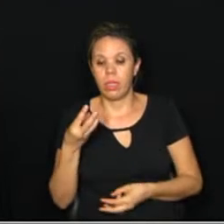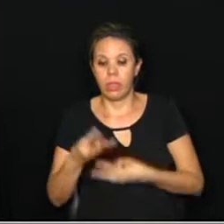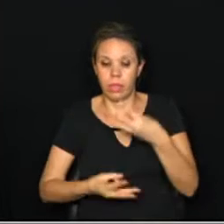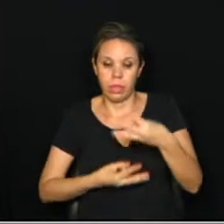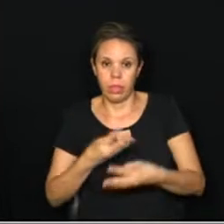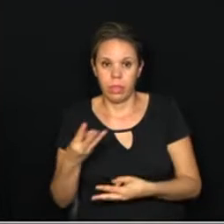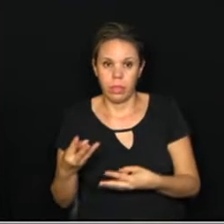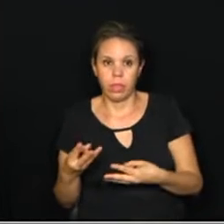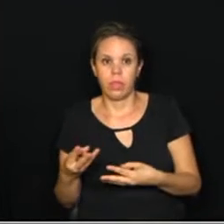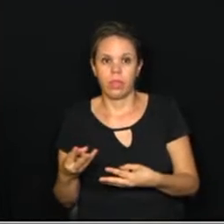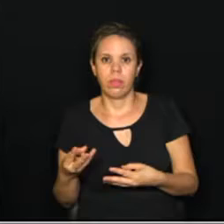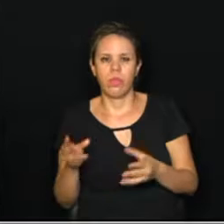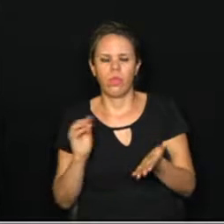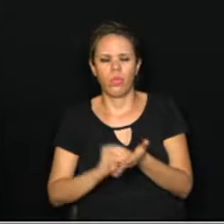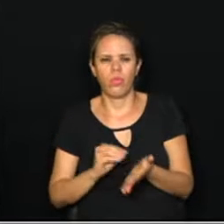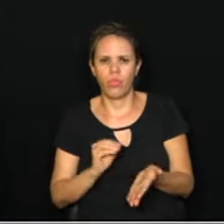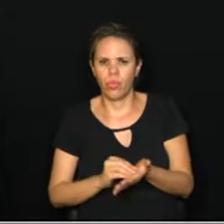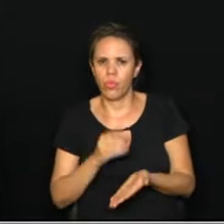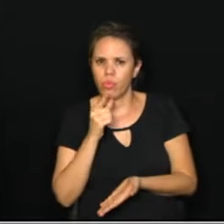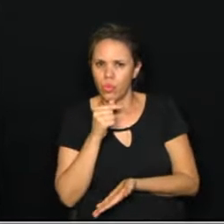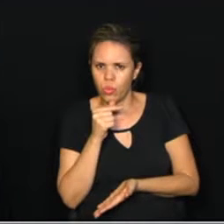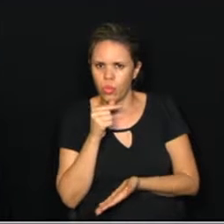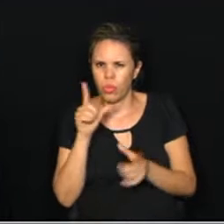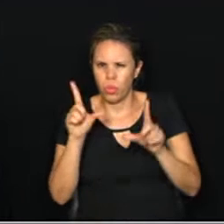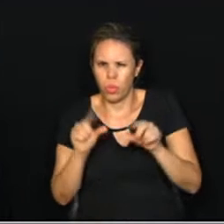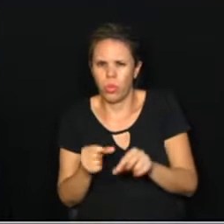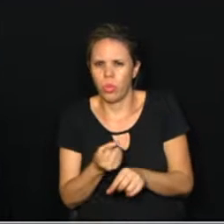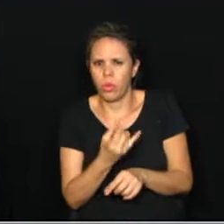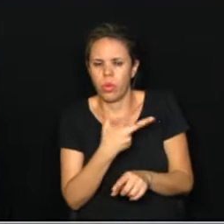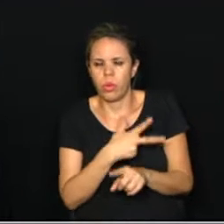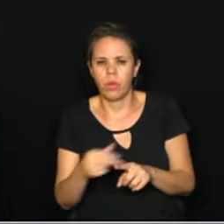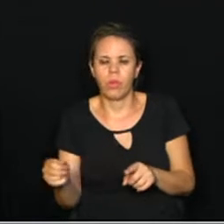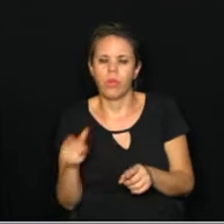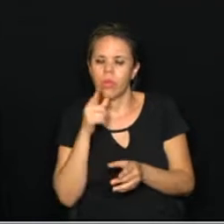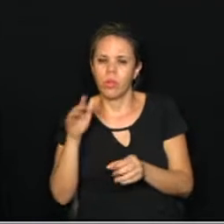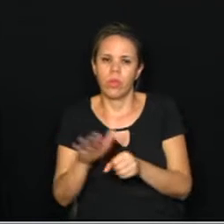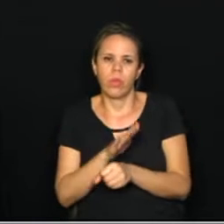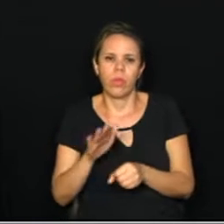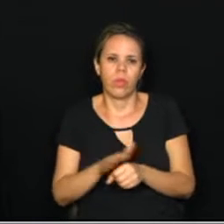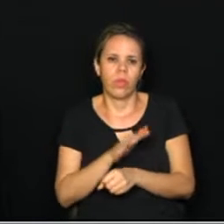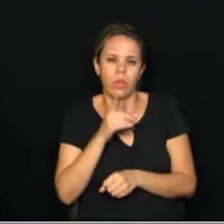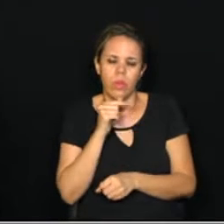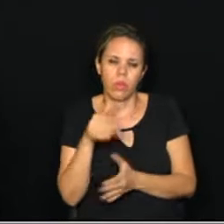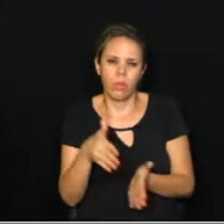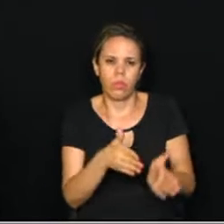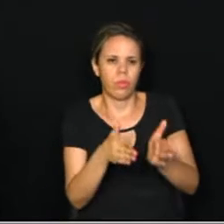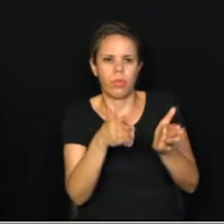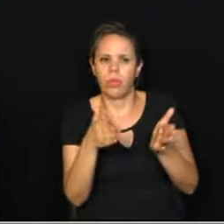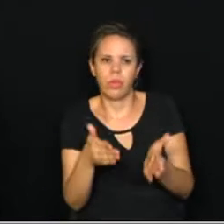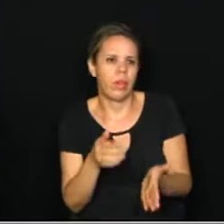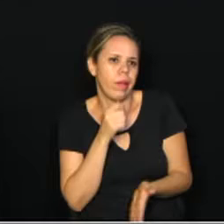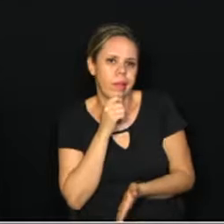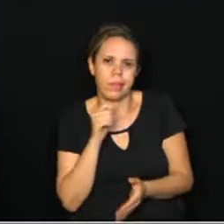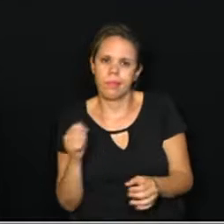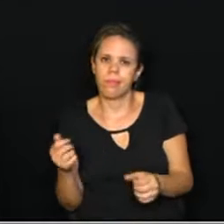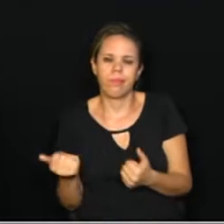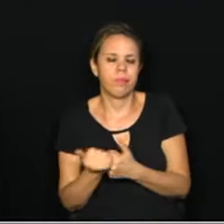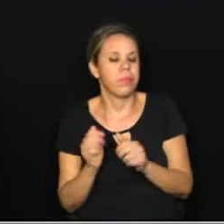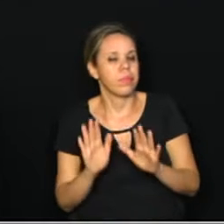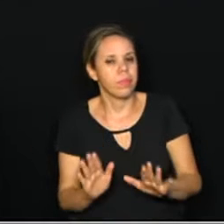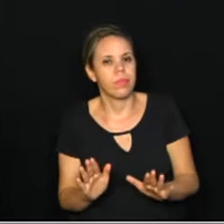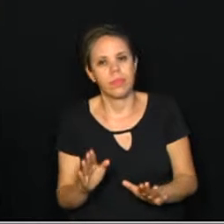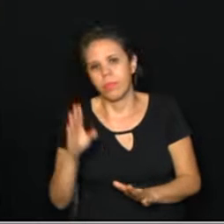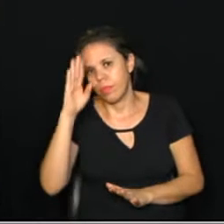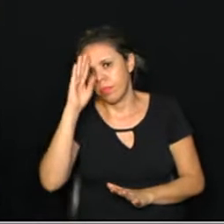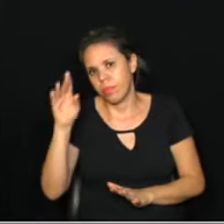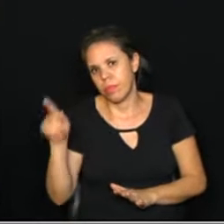marcada por uma escassez de chuvas e uma baixa recuperação dos nossos mananciais. E com destaque, aí